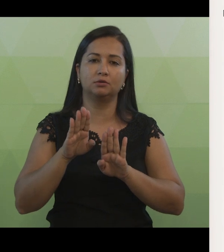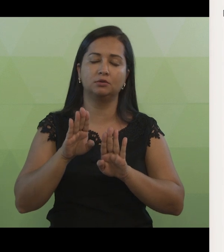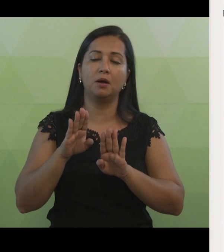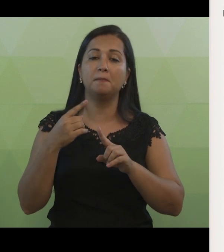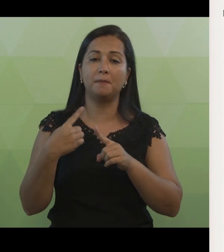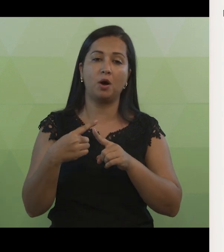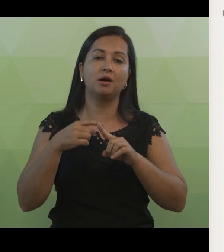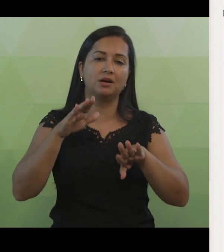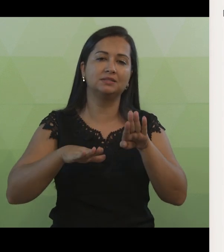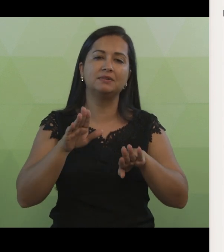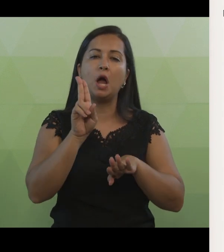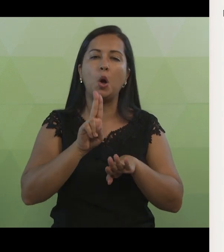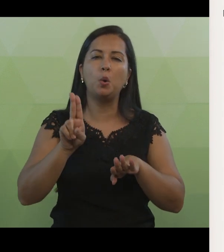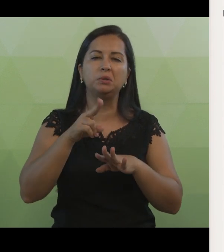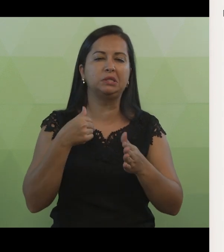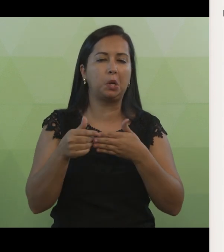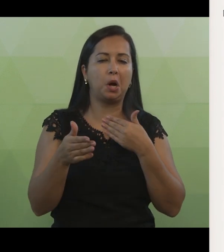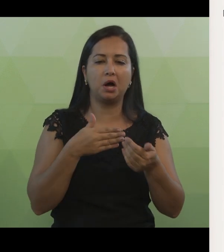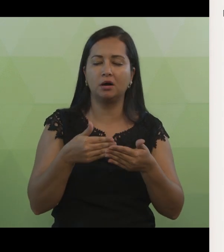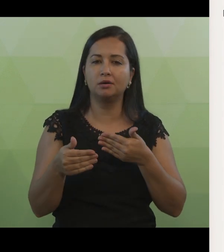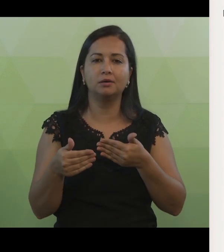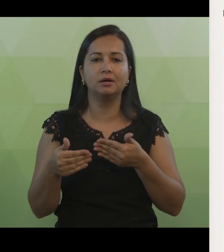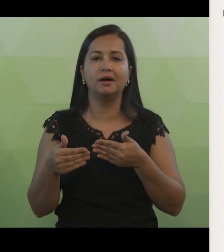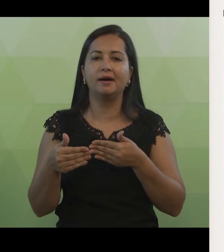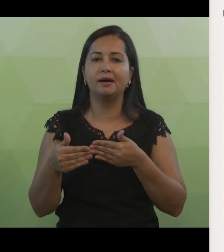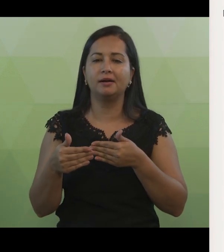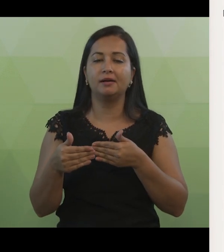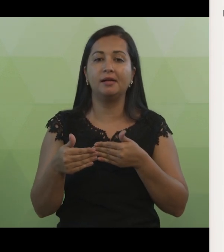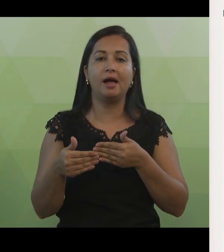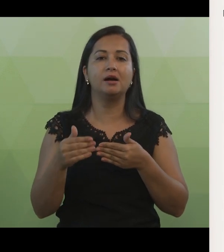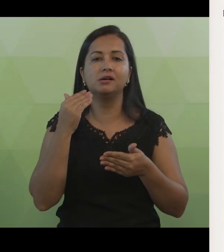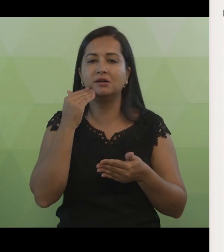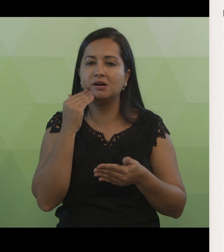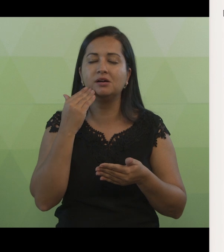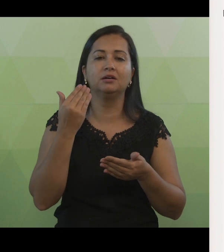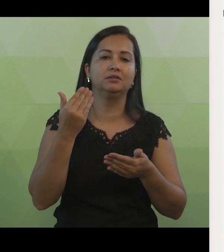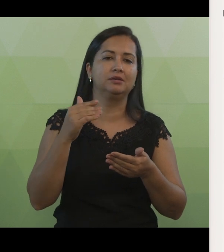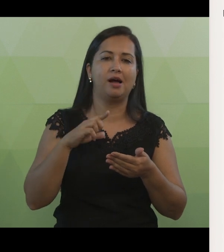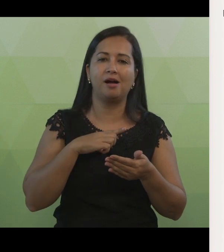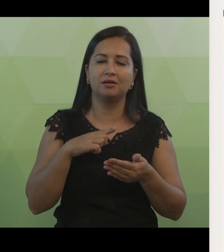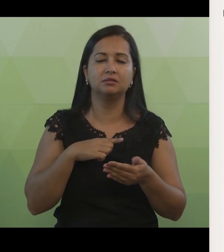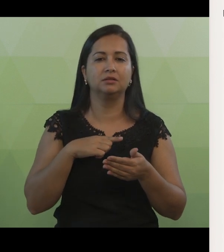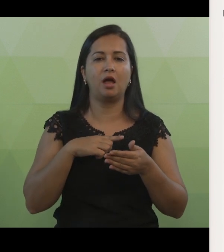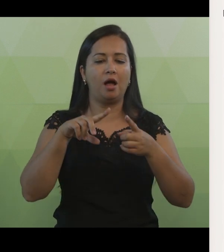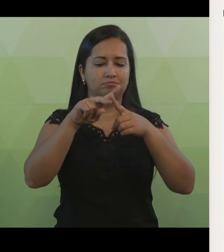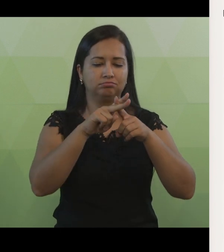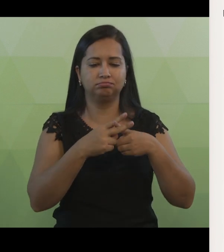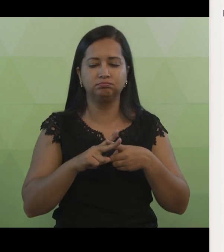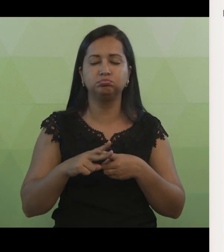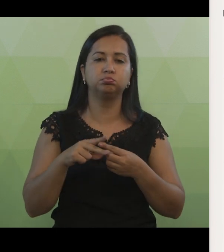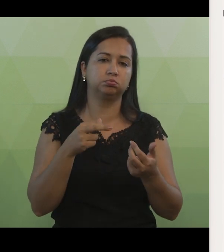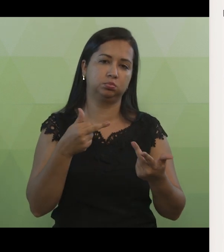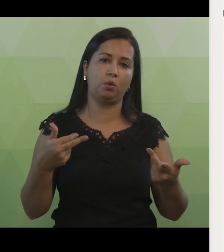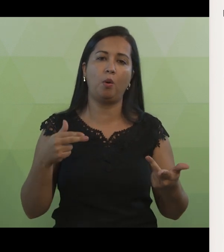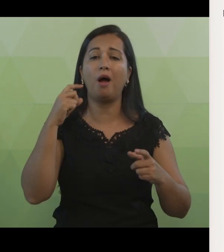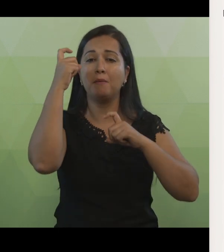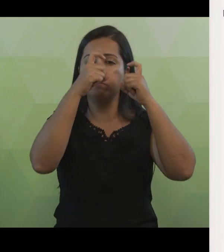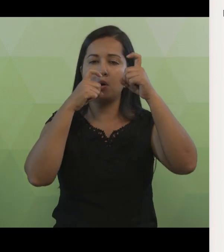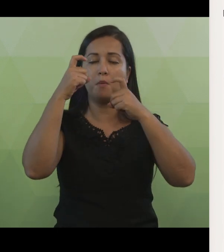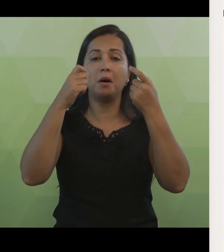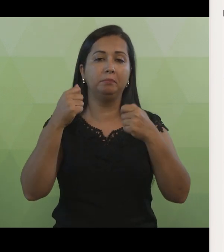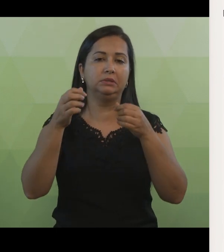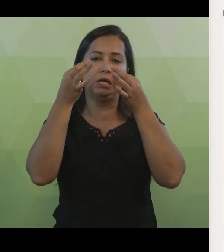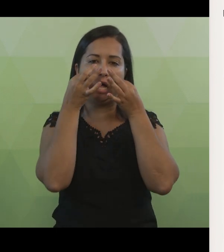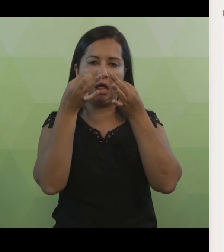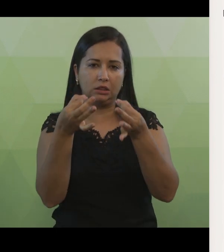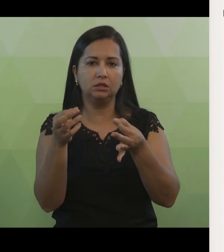sistema, introdução de vulnerabilidades durante o desenvolvimento e a aplicação de configurações incorretas são algumas preocupações que merecem atenção